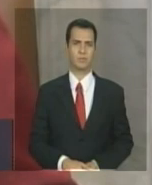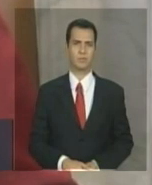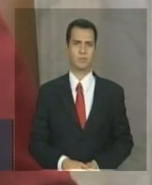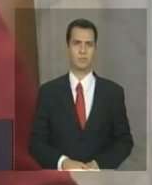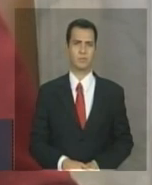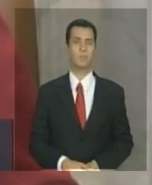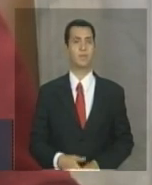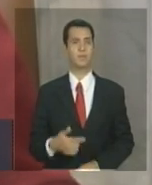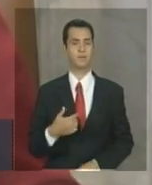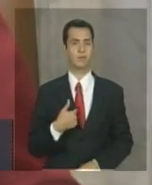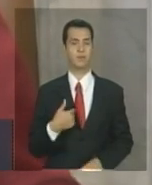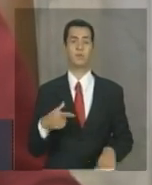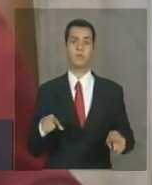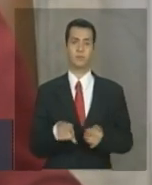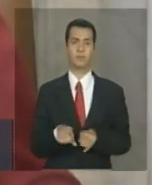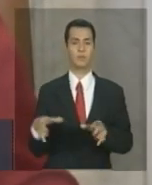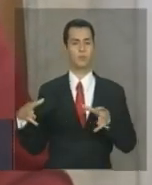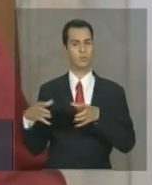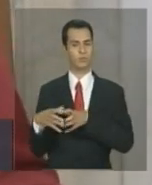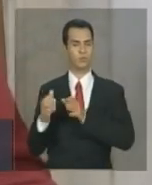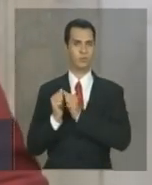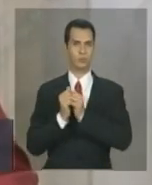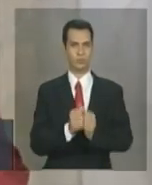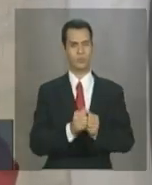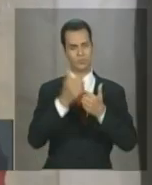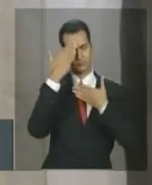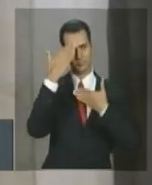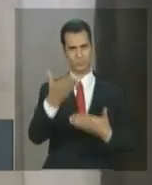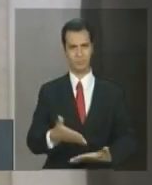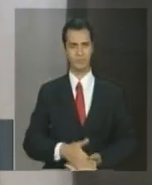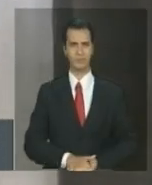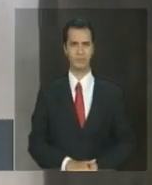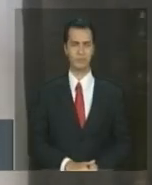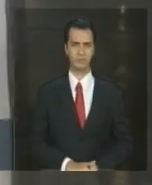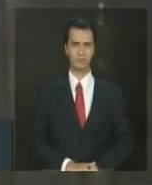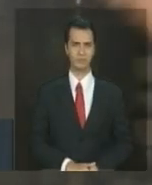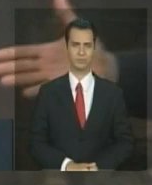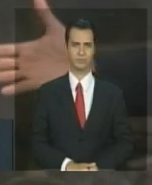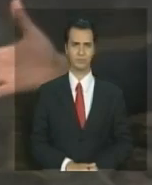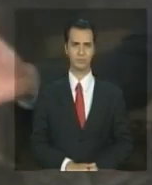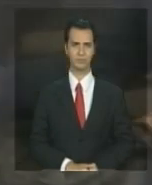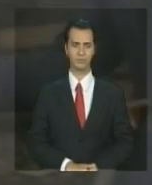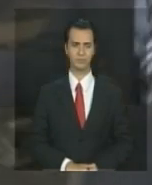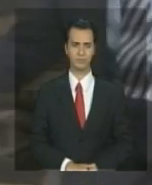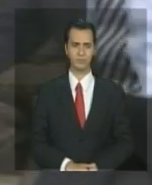minha comitiva. To me and of course to my delegation. Muito obrigado. Thank you very much.